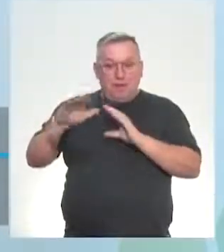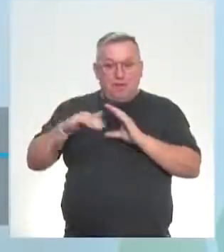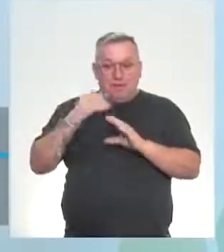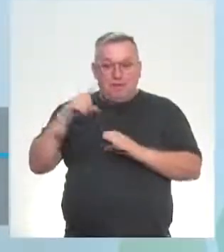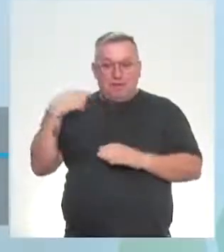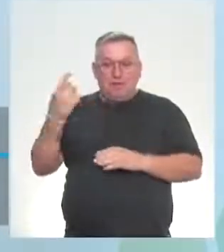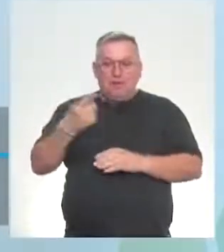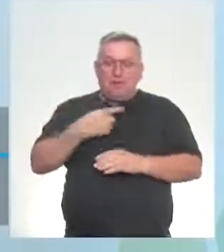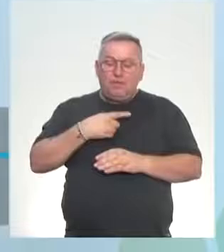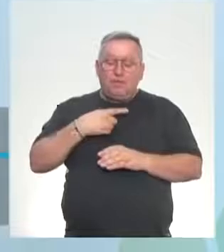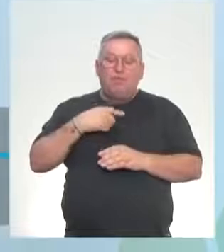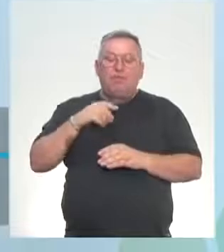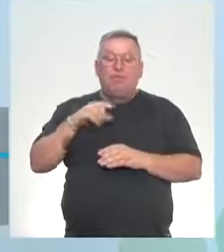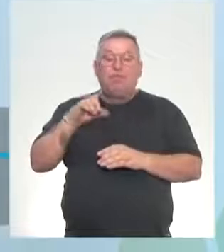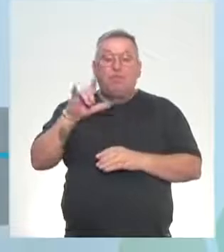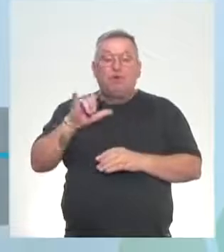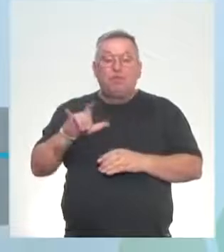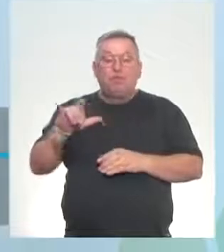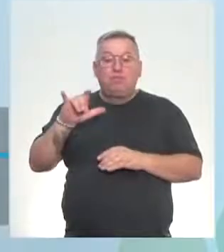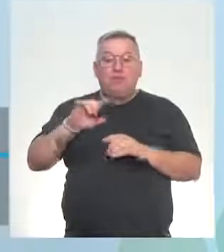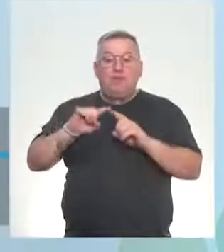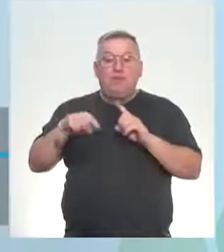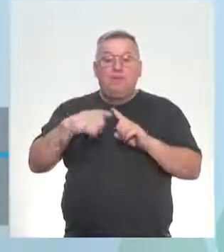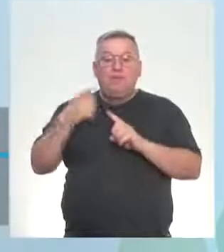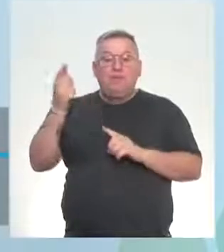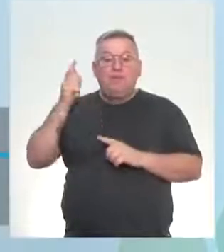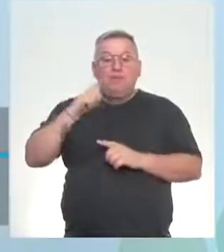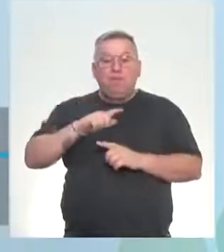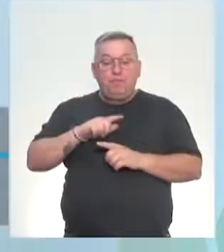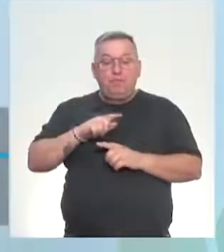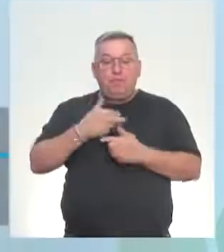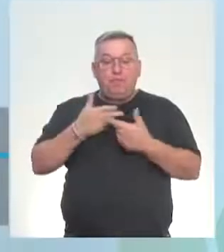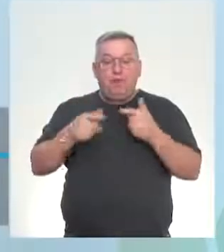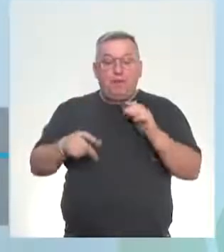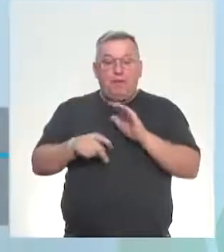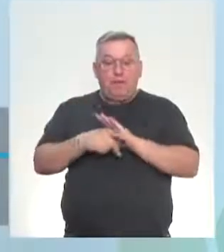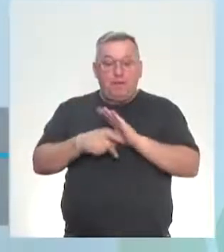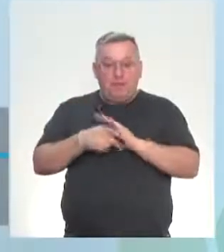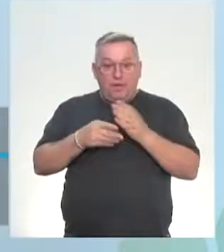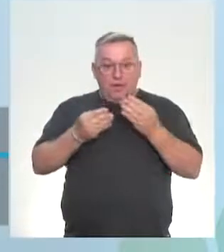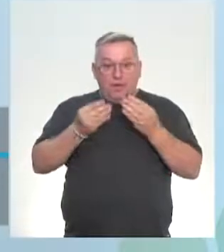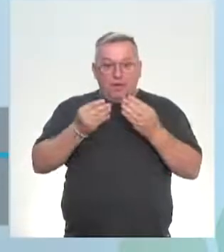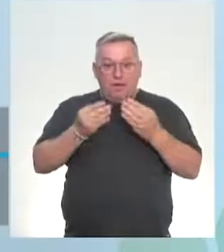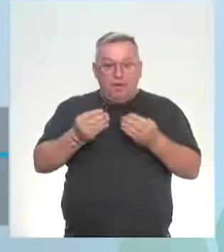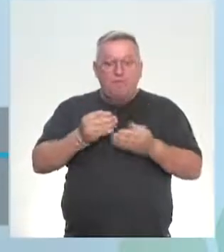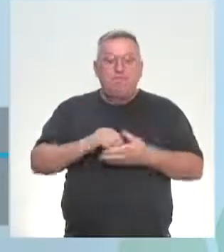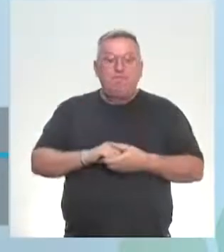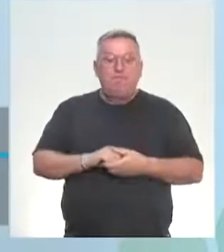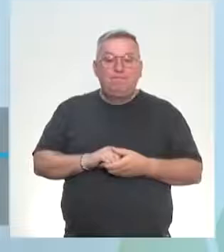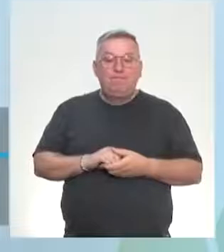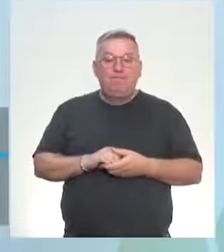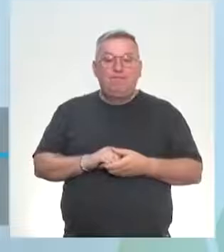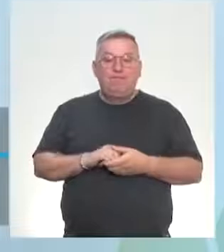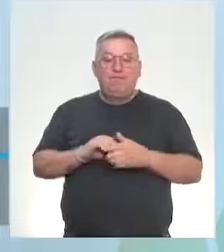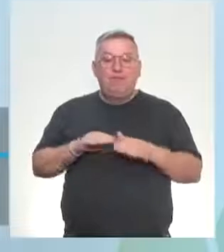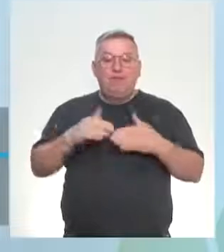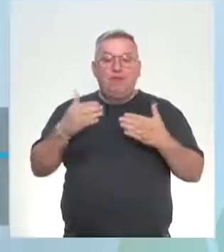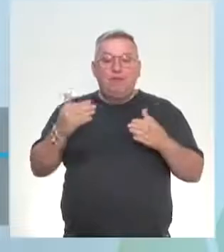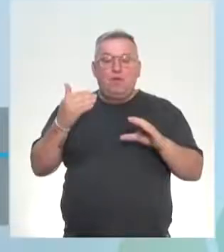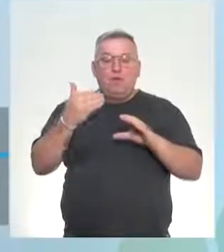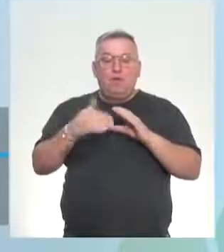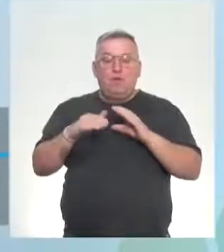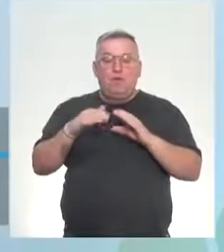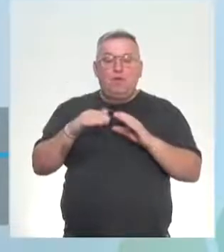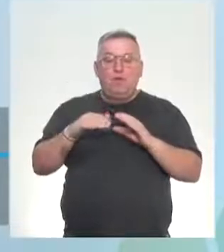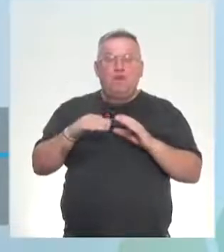nós nas nossas redes sociais, porque fica mais fácil até de conseguir essa parte de dar os créditos, tudo bem? Tá? Então, envie, ó, minhas